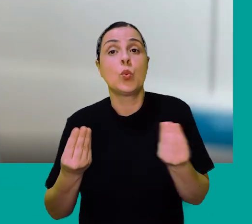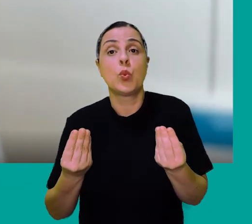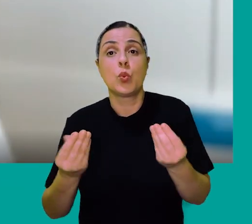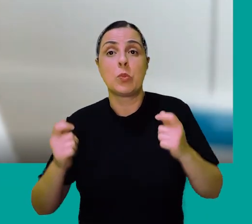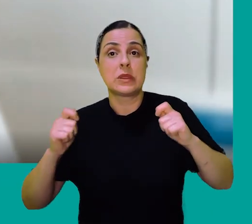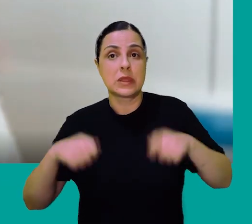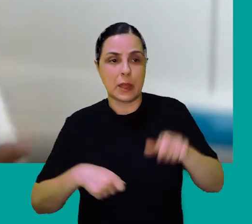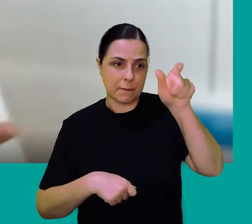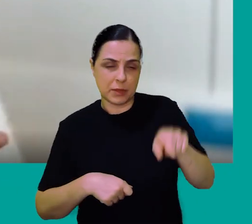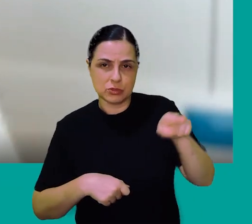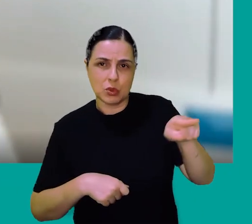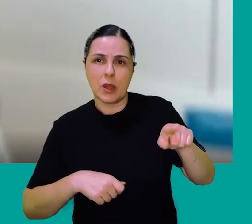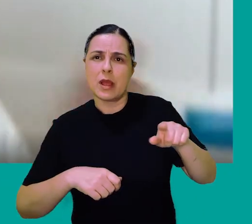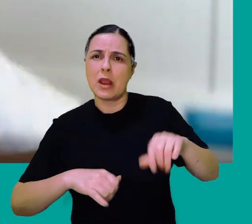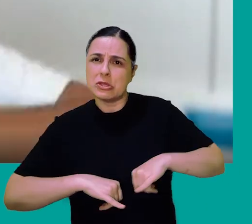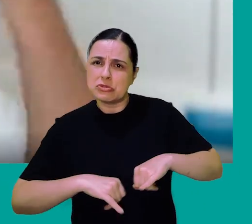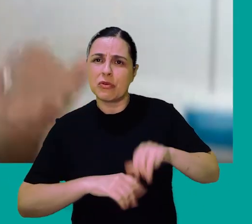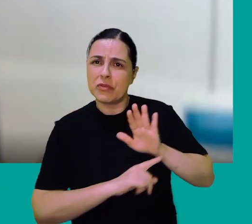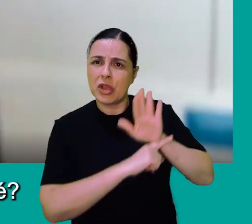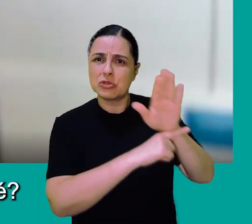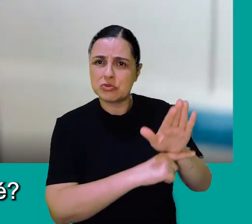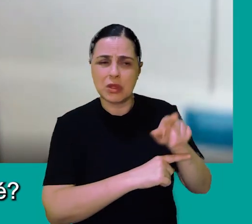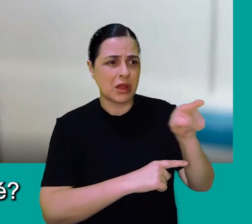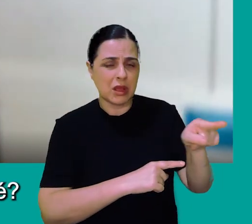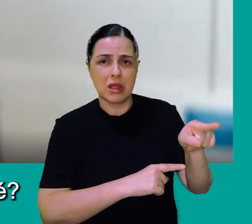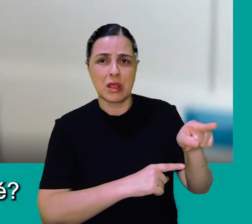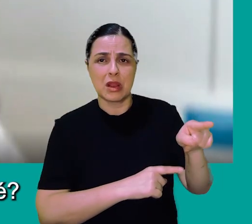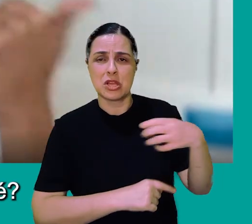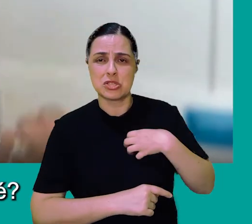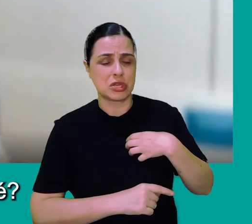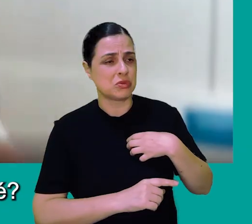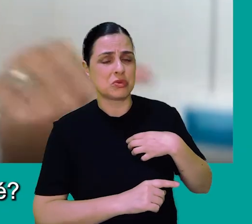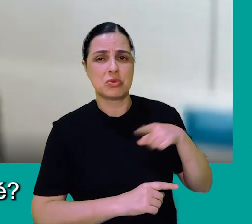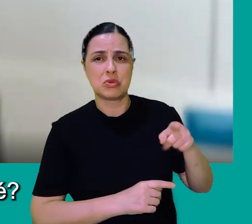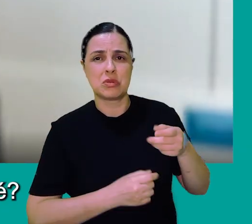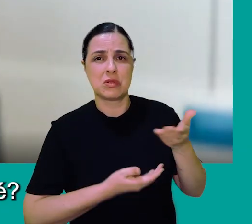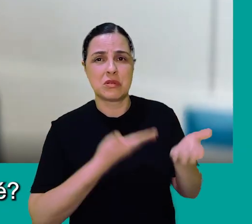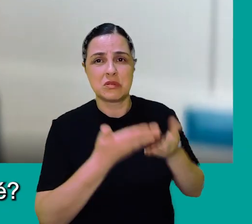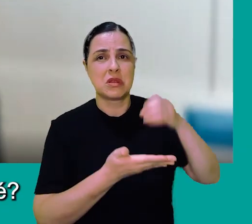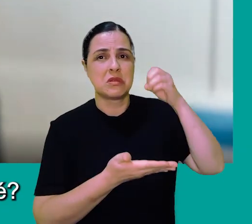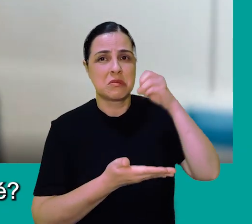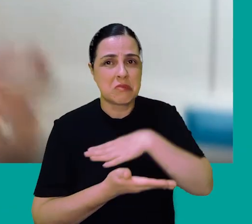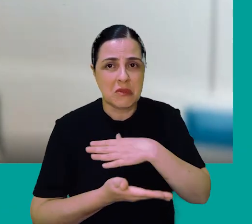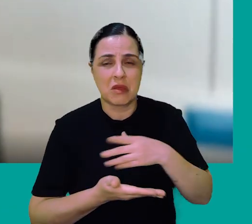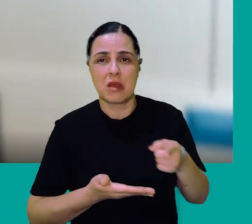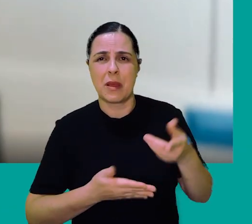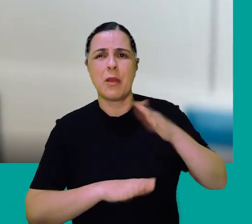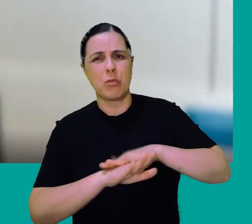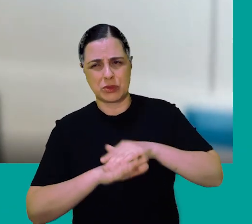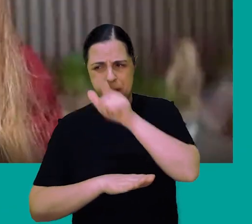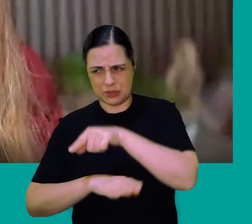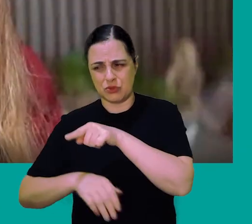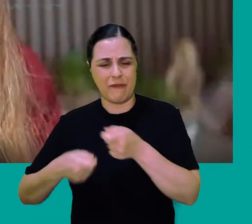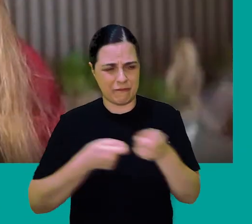ajudar essa pessoa que sofre a microagressão e essa pessoa que está fazendo a microagressão também, que sabe, que no fundo é uma idiota, né? Desculpa as